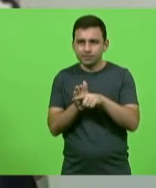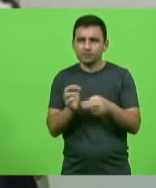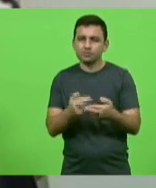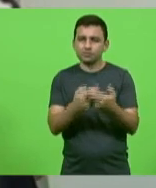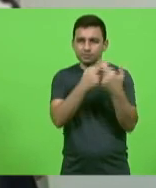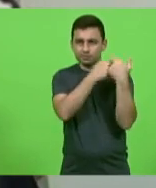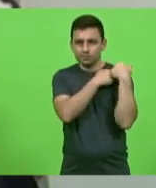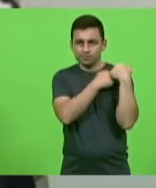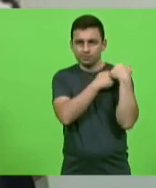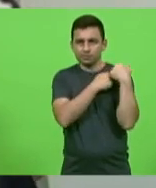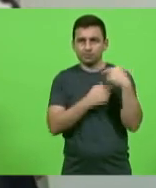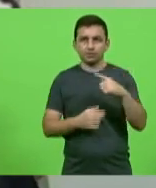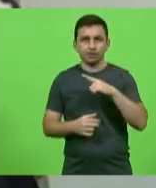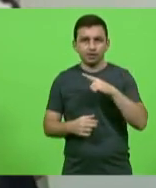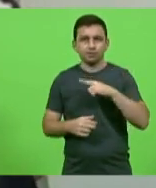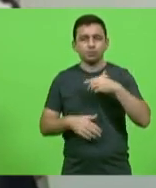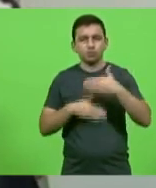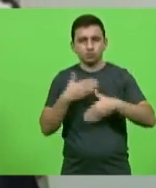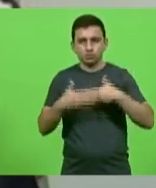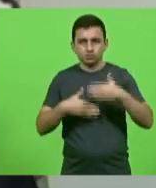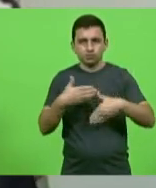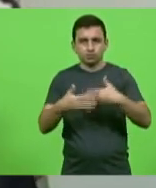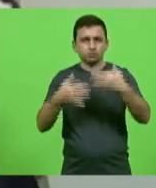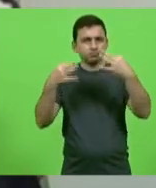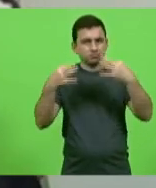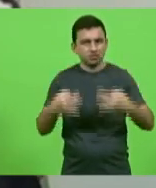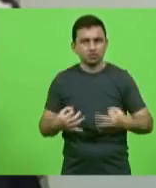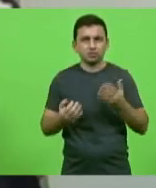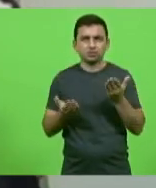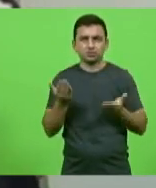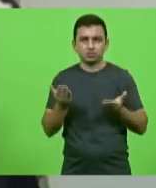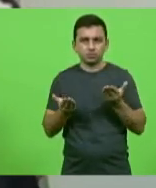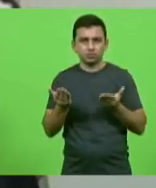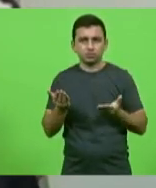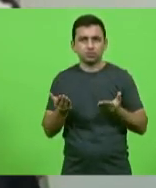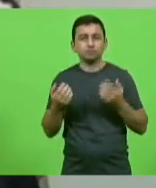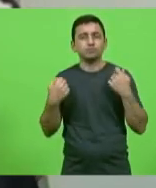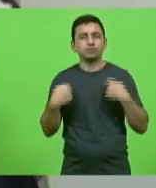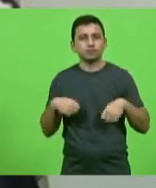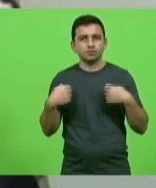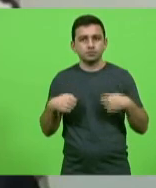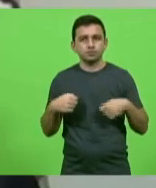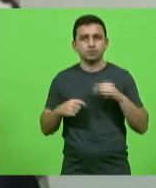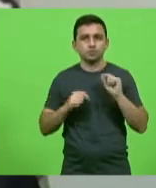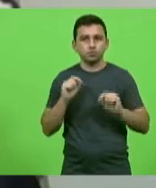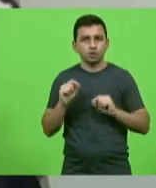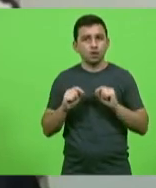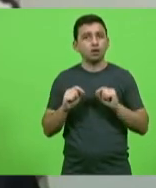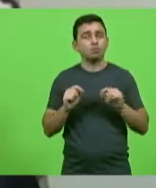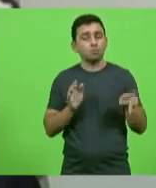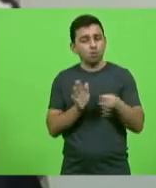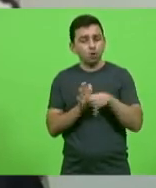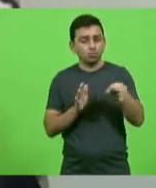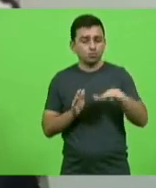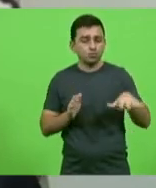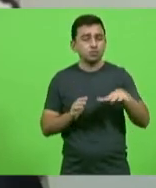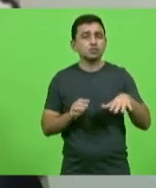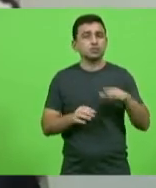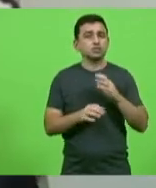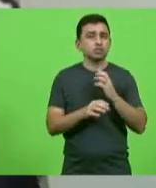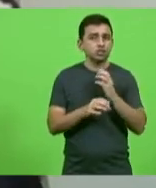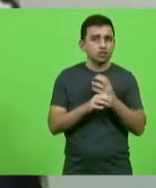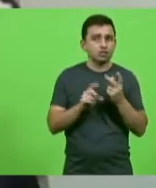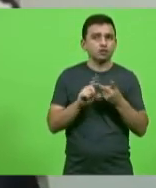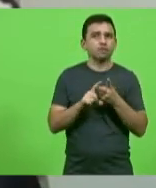demandar um necessário imperioso processo justo e equilibrado exige o enquadramento na espera cabível civil